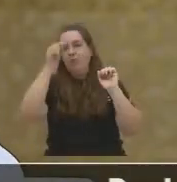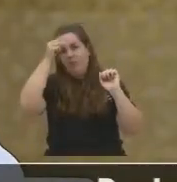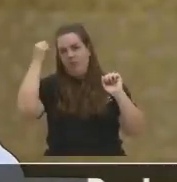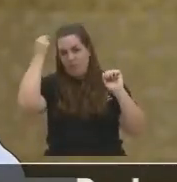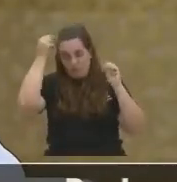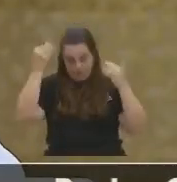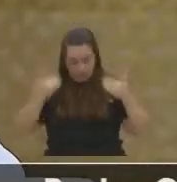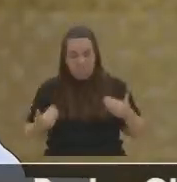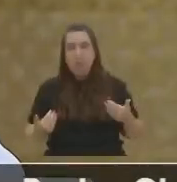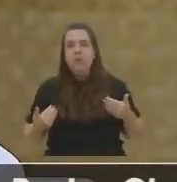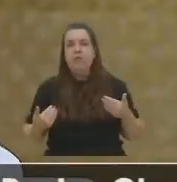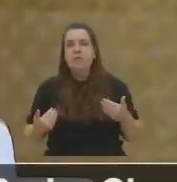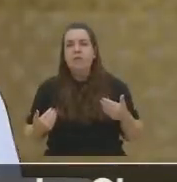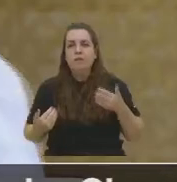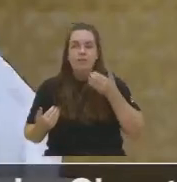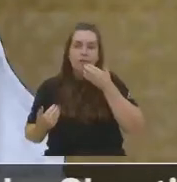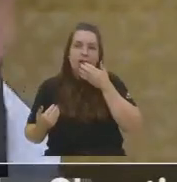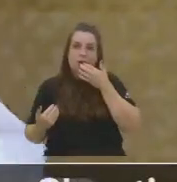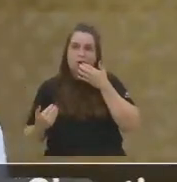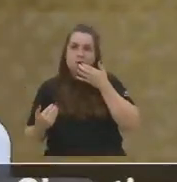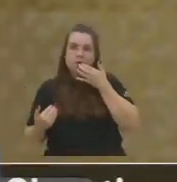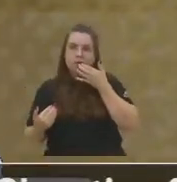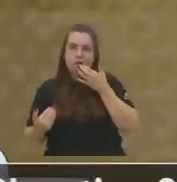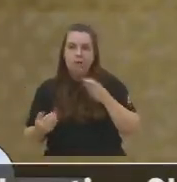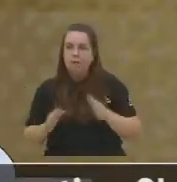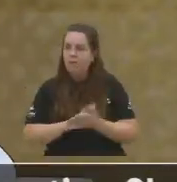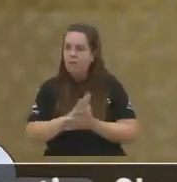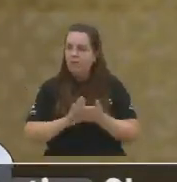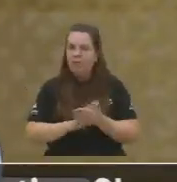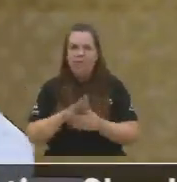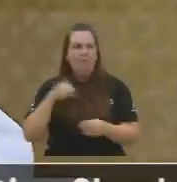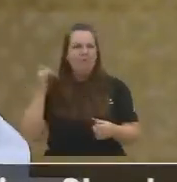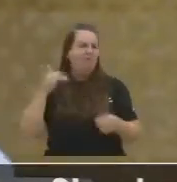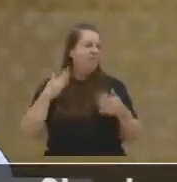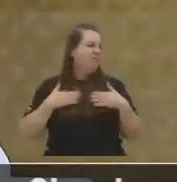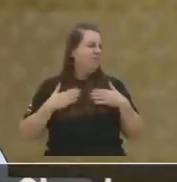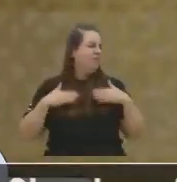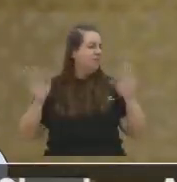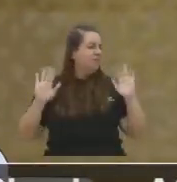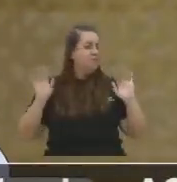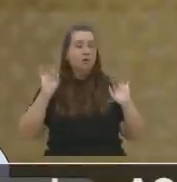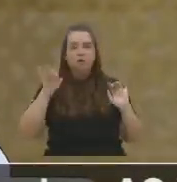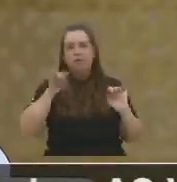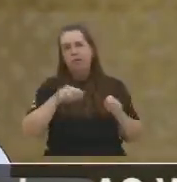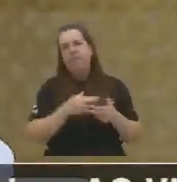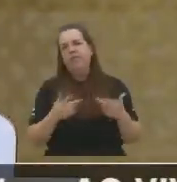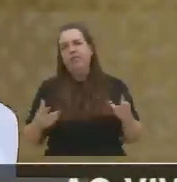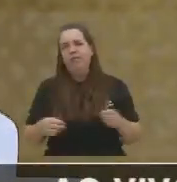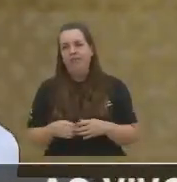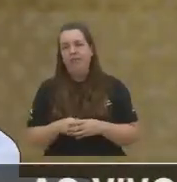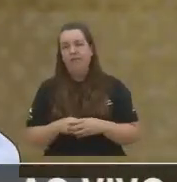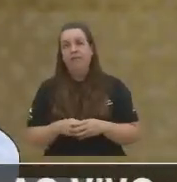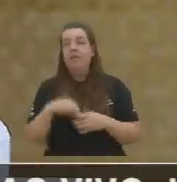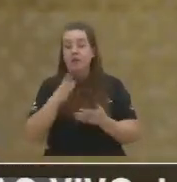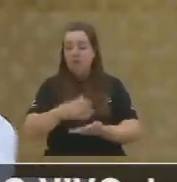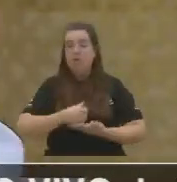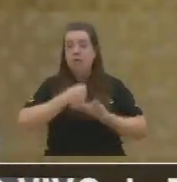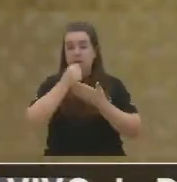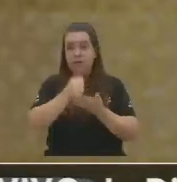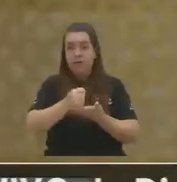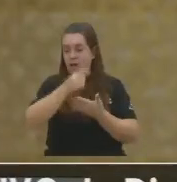santidade. Nada mais nos interessa, apenas isto: salvação